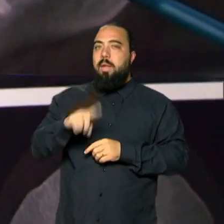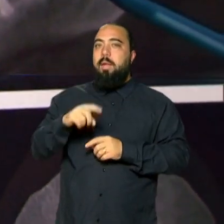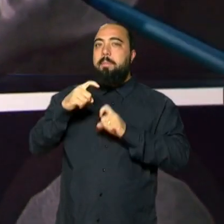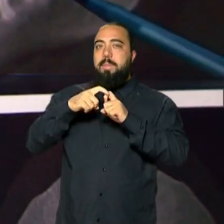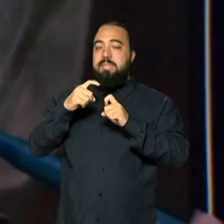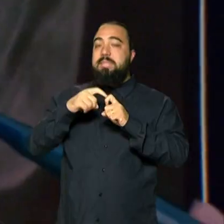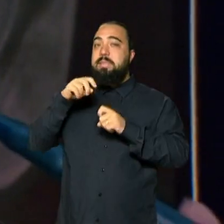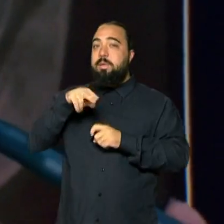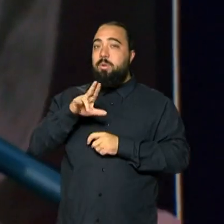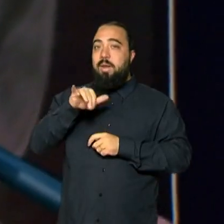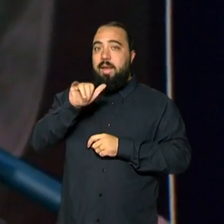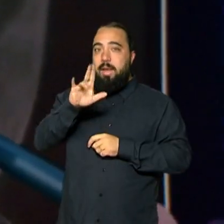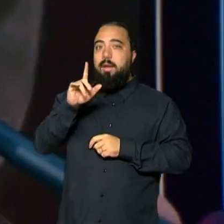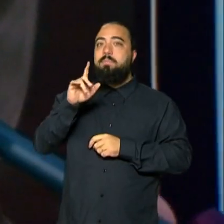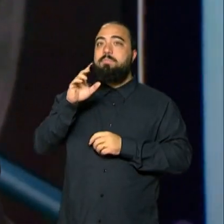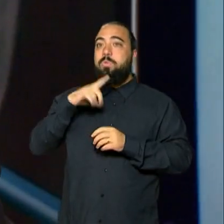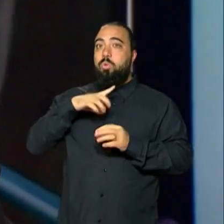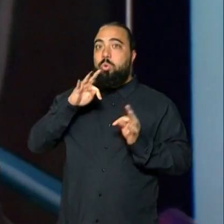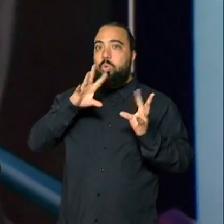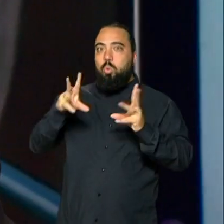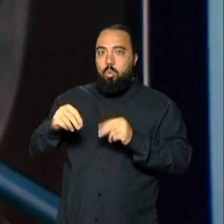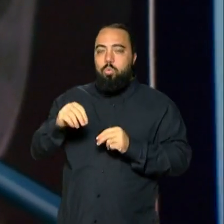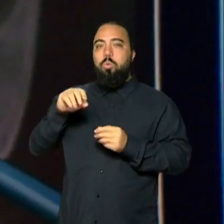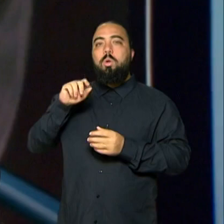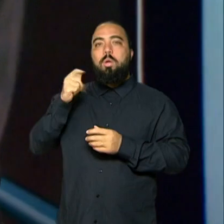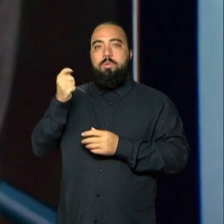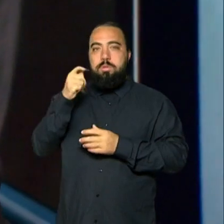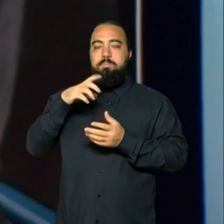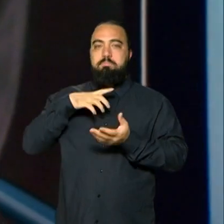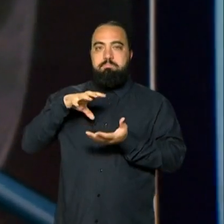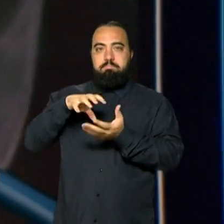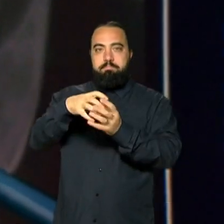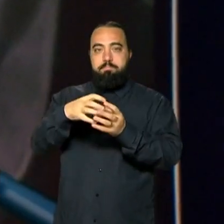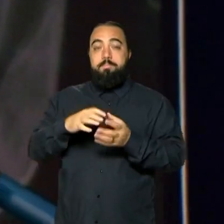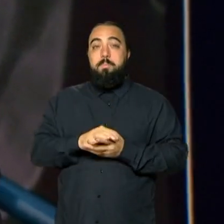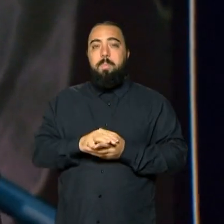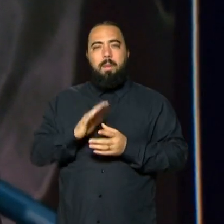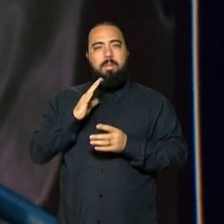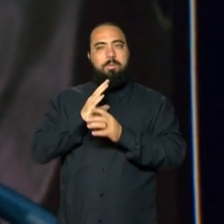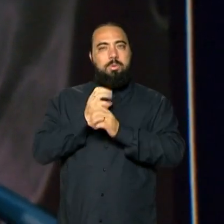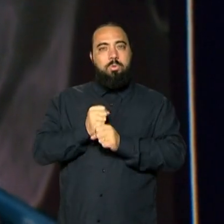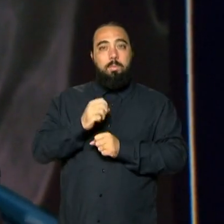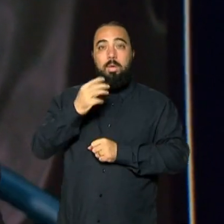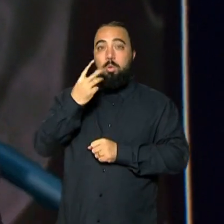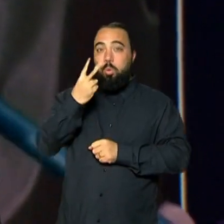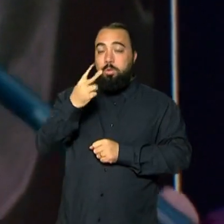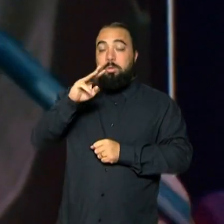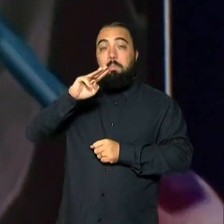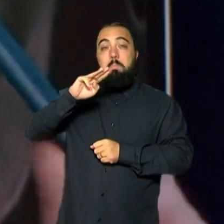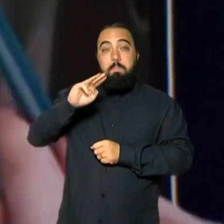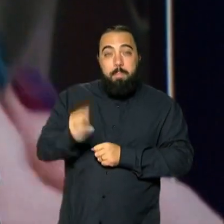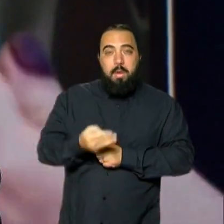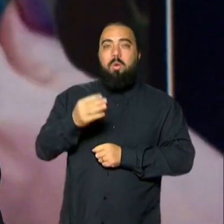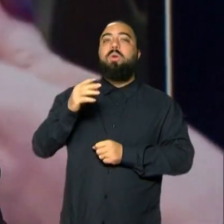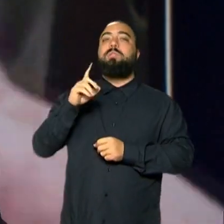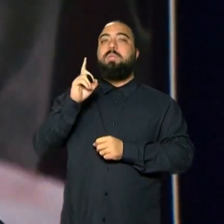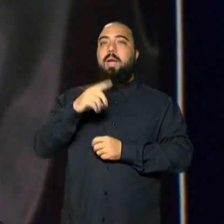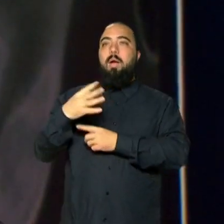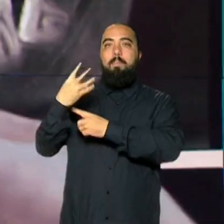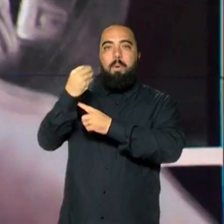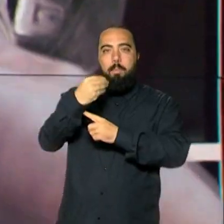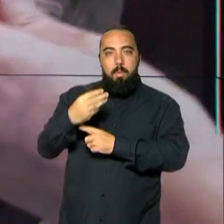Nuclear. Anualmente são realizados cerca de 2 milhões de procedimentos utilizando